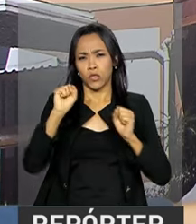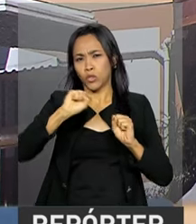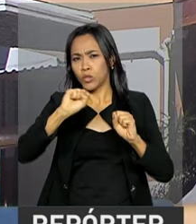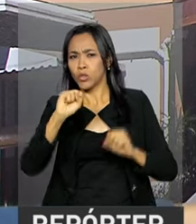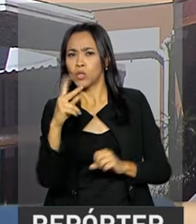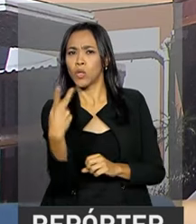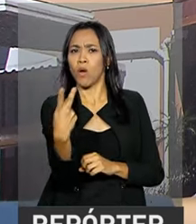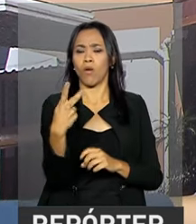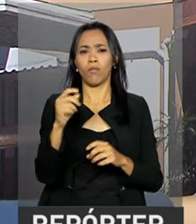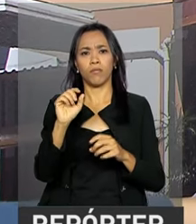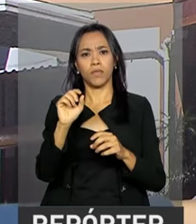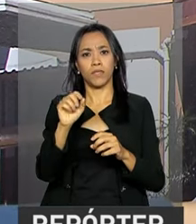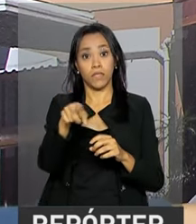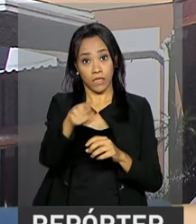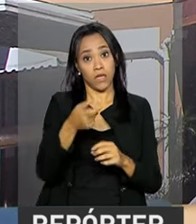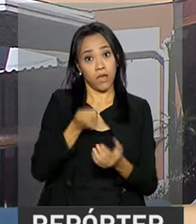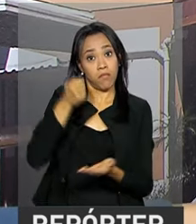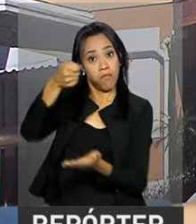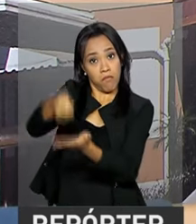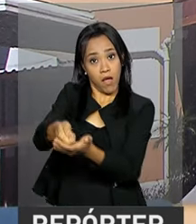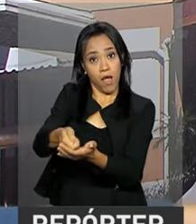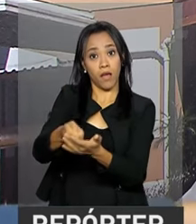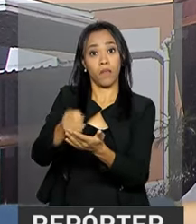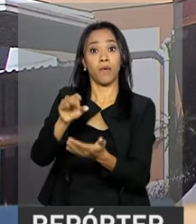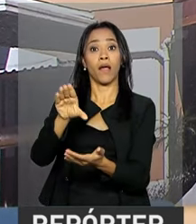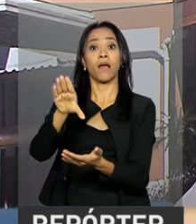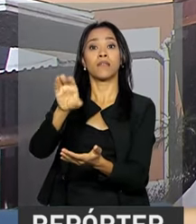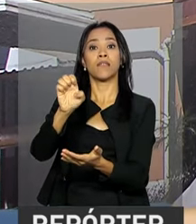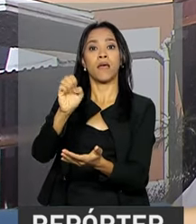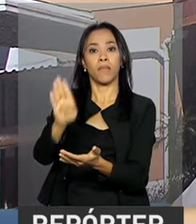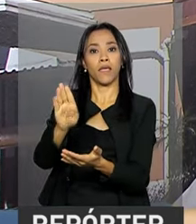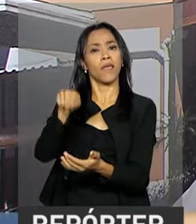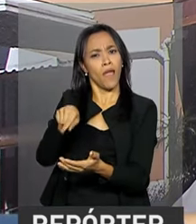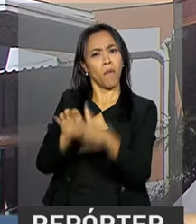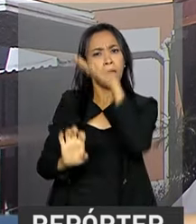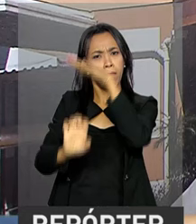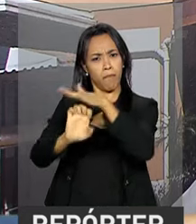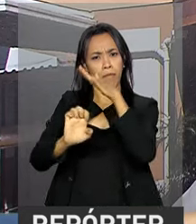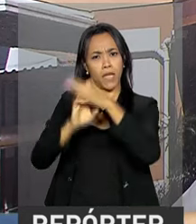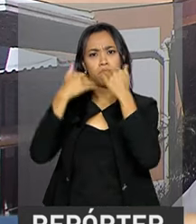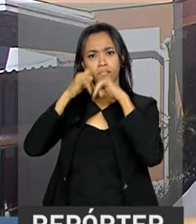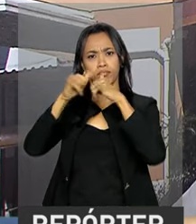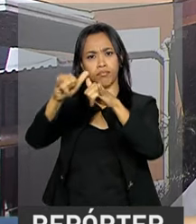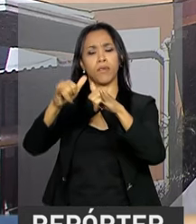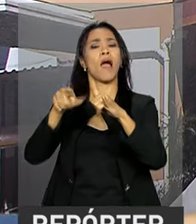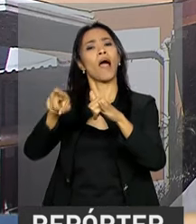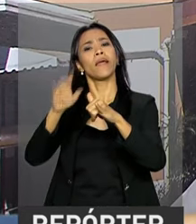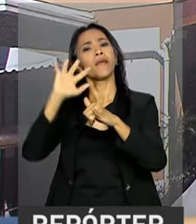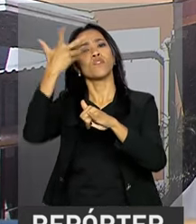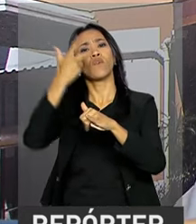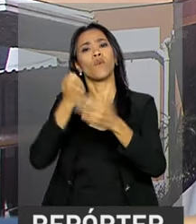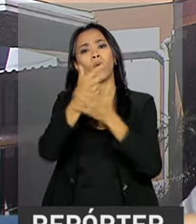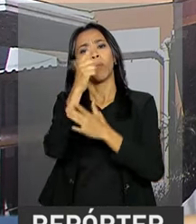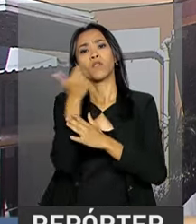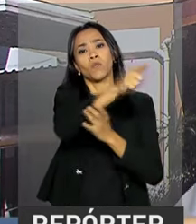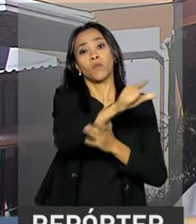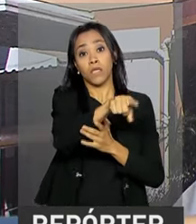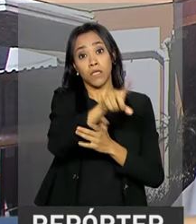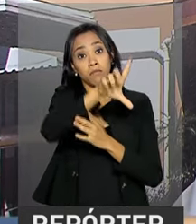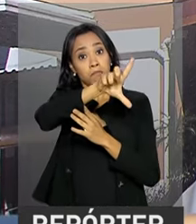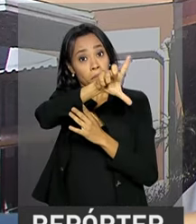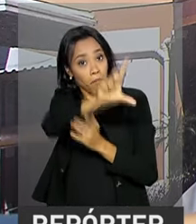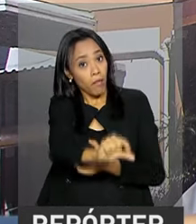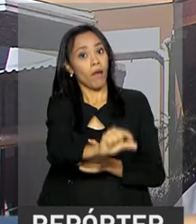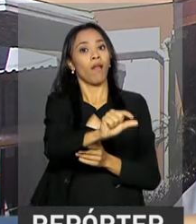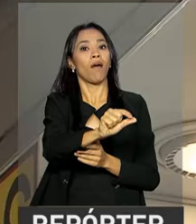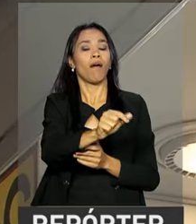condomínio que ele paga e na conta que ele paga diretamente pra Seb Então essa parcela relativ o condomínio ela fica menor ele consegue repassar isso pro